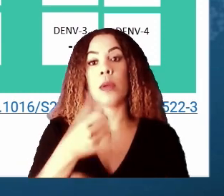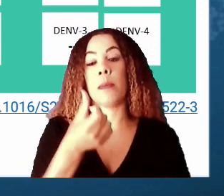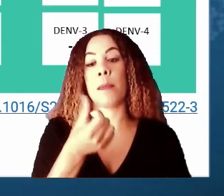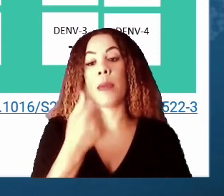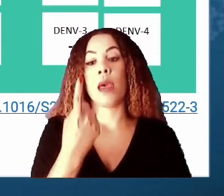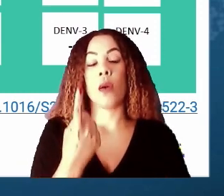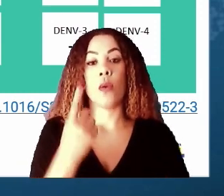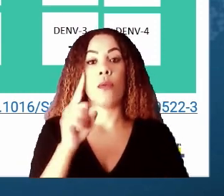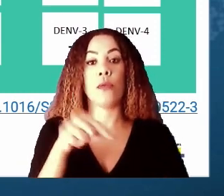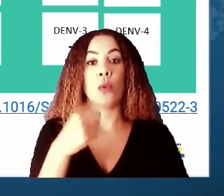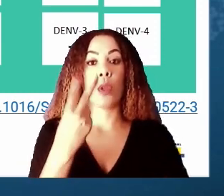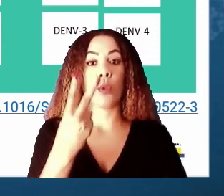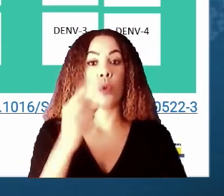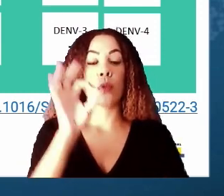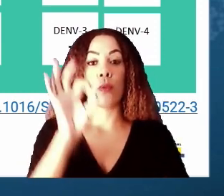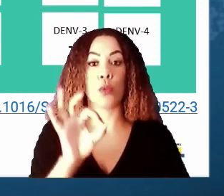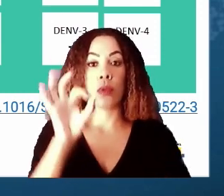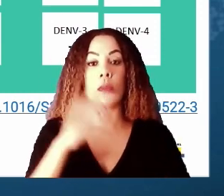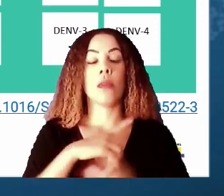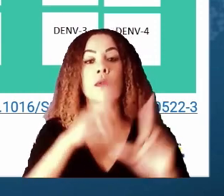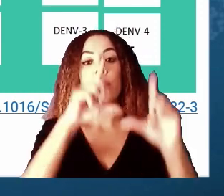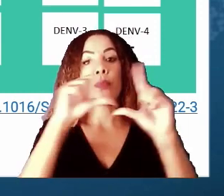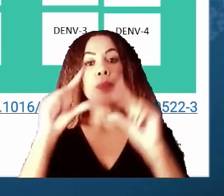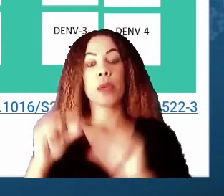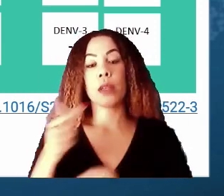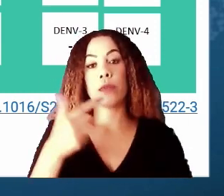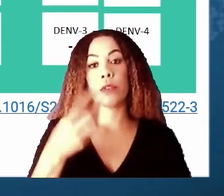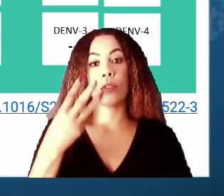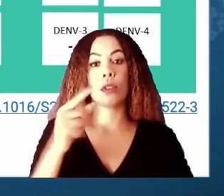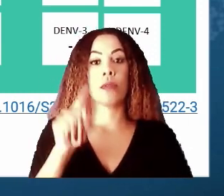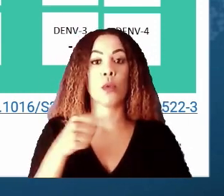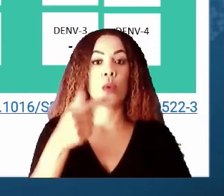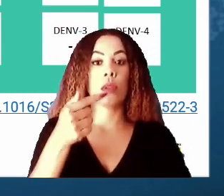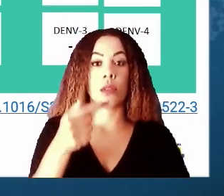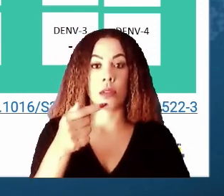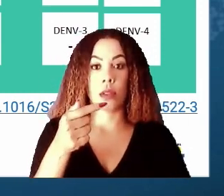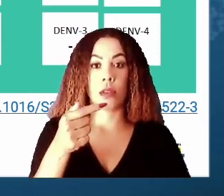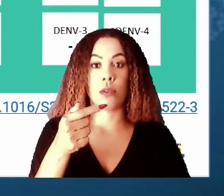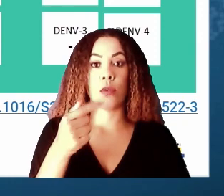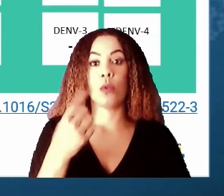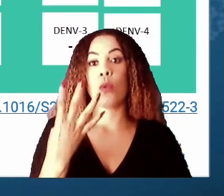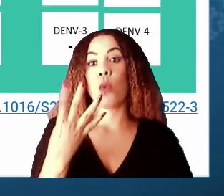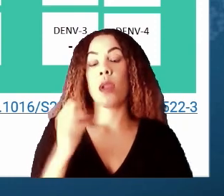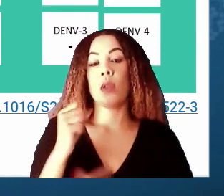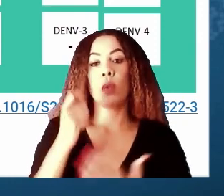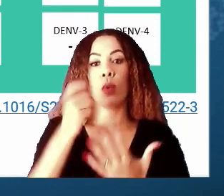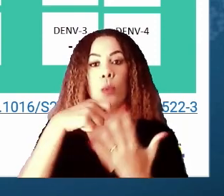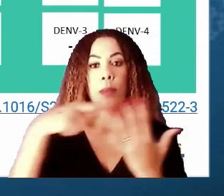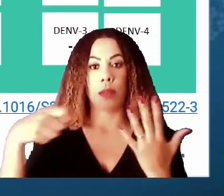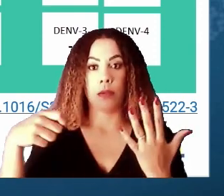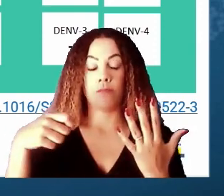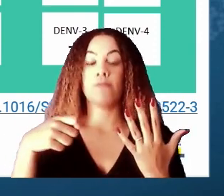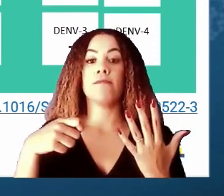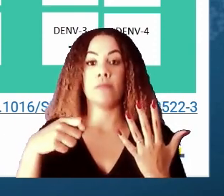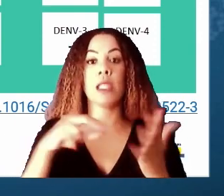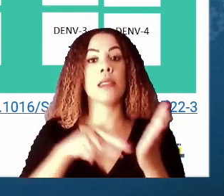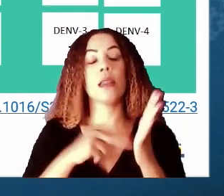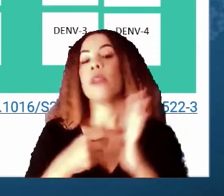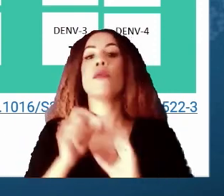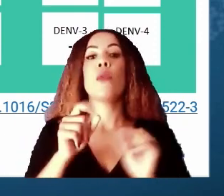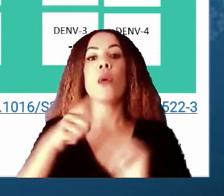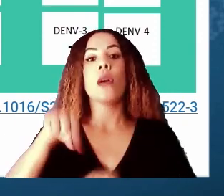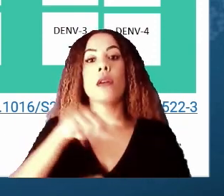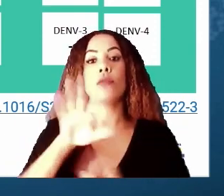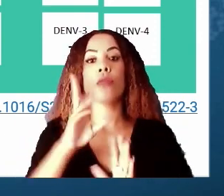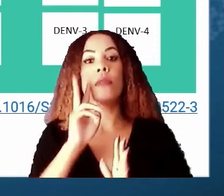61,2%, com uma queda de 23,7% em 48 meses, ou seja, já dá para observar que tem aí o immunity waning